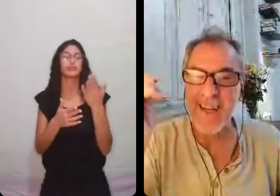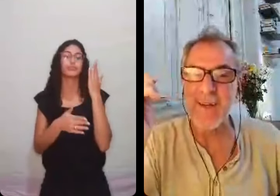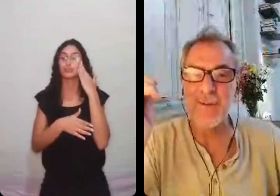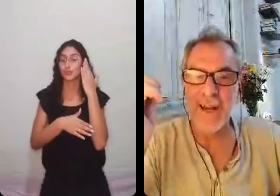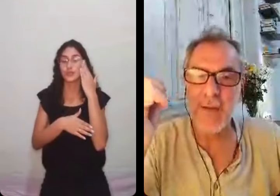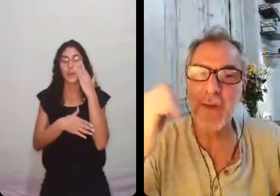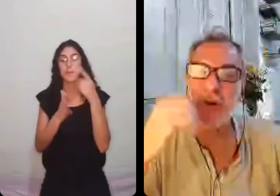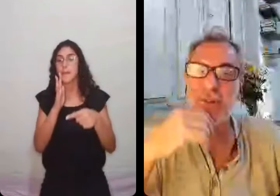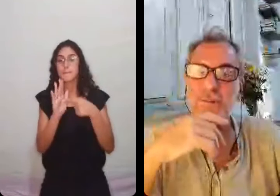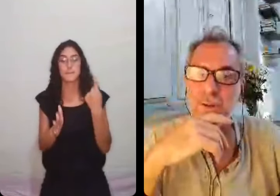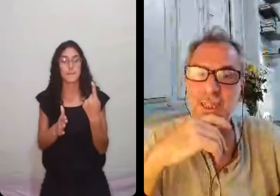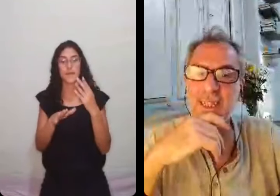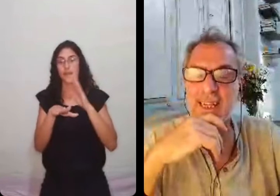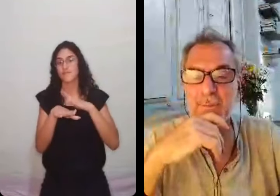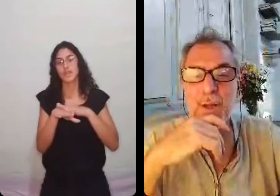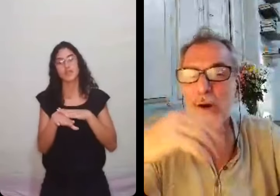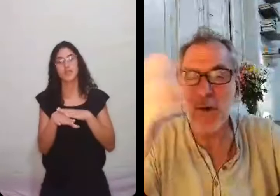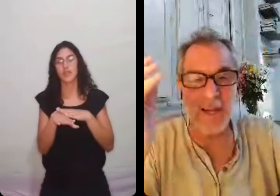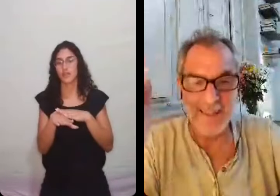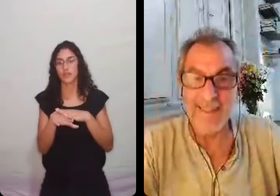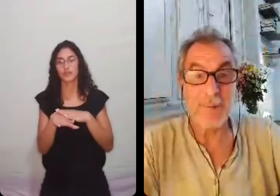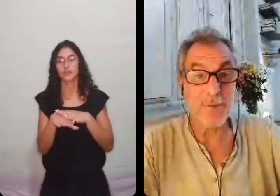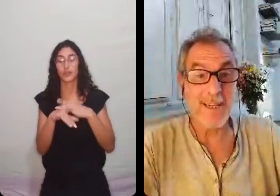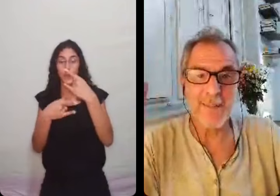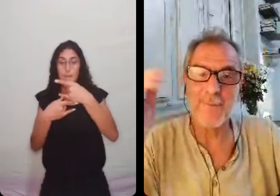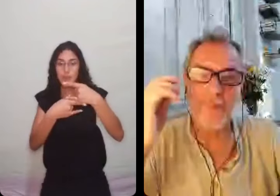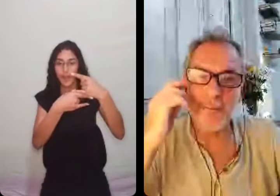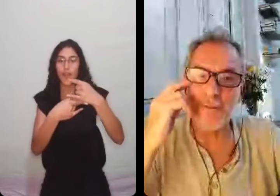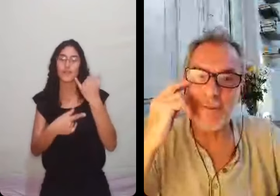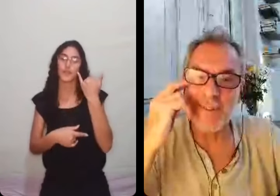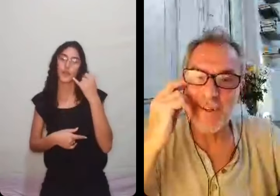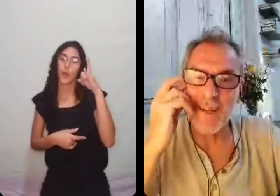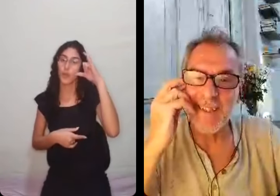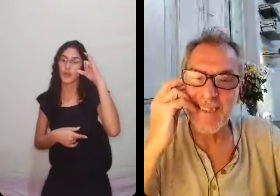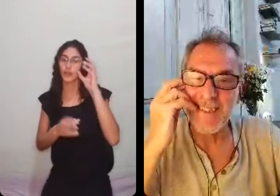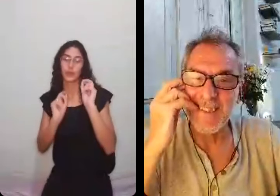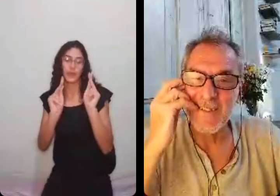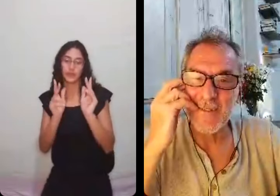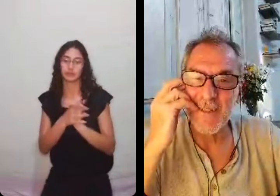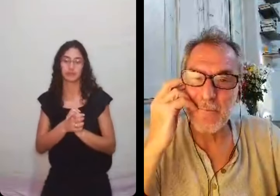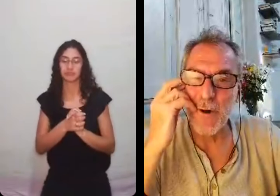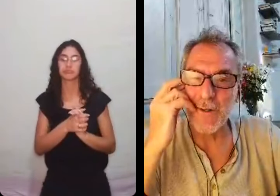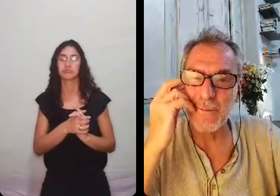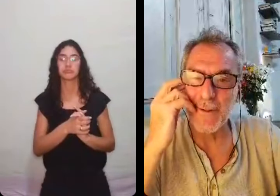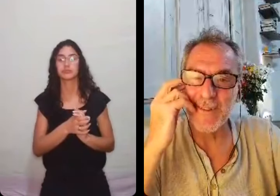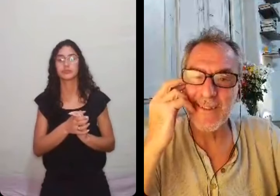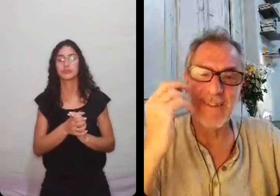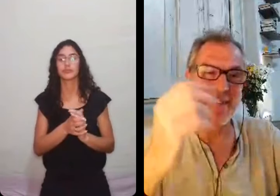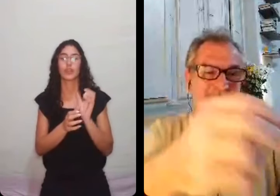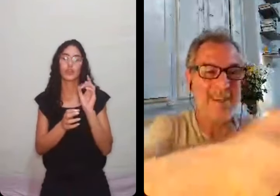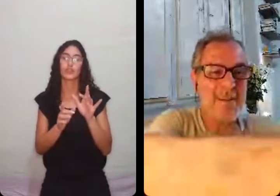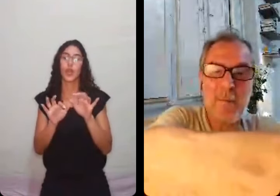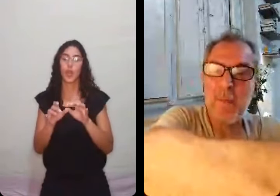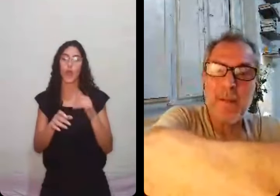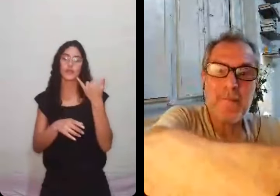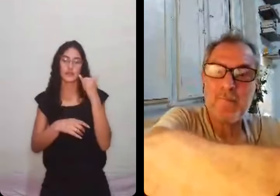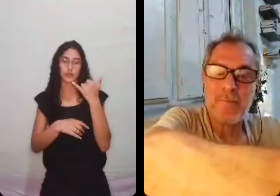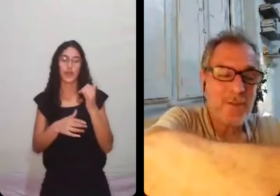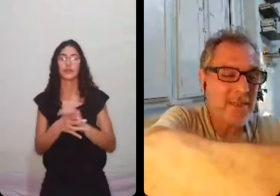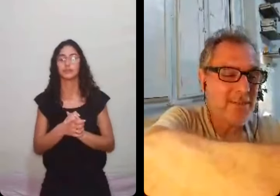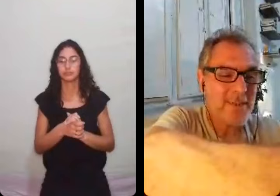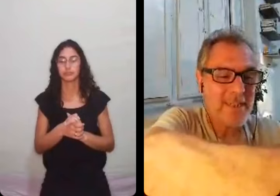uma live com o Instagram. Ok, estamos aqui. É, só o computador, só o celular, quer dizer, só o mobile.